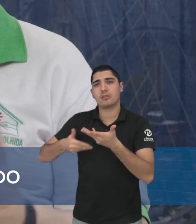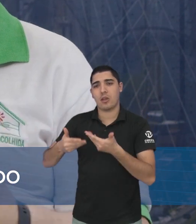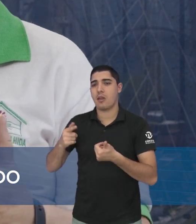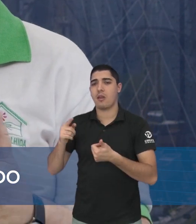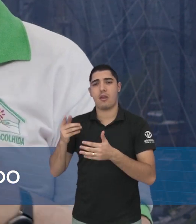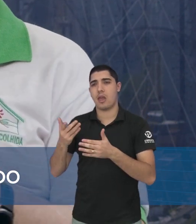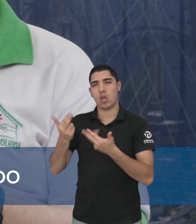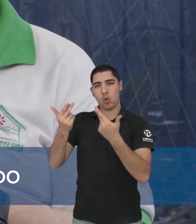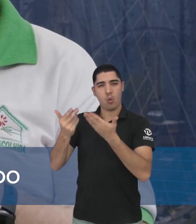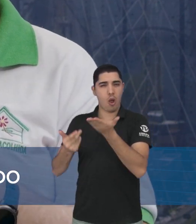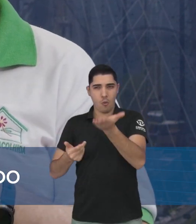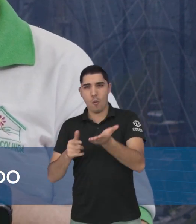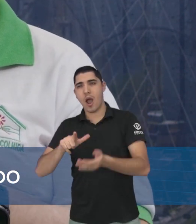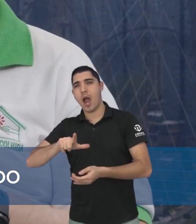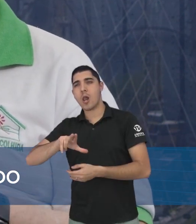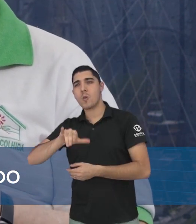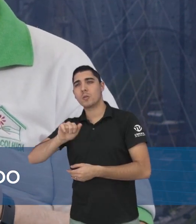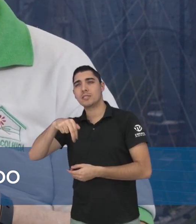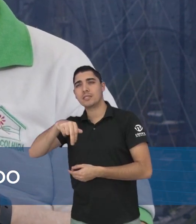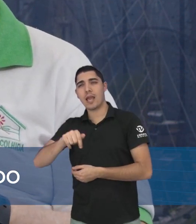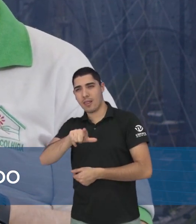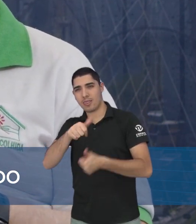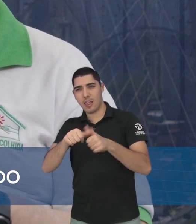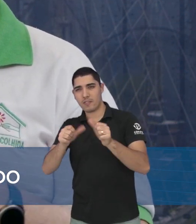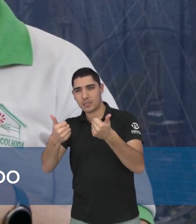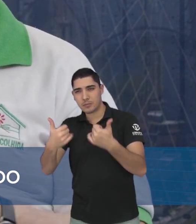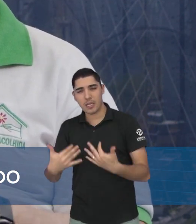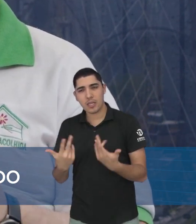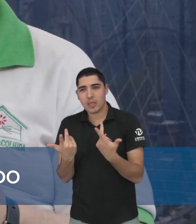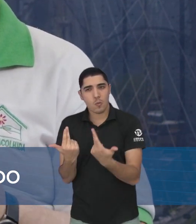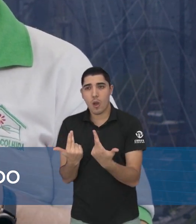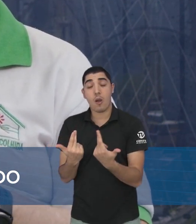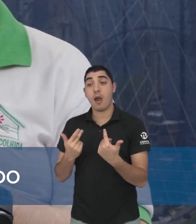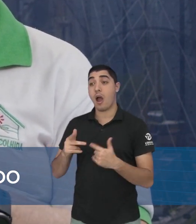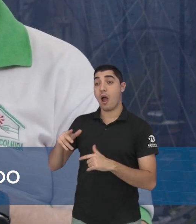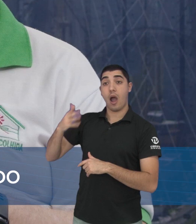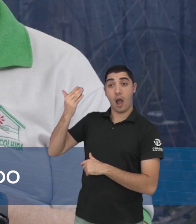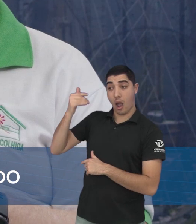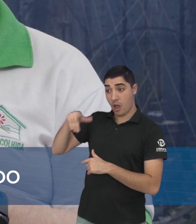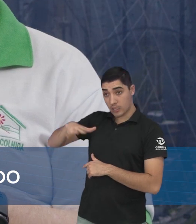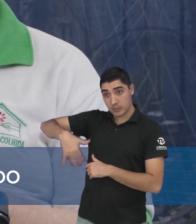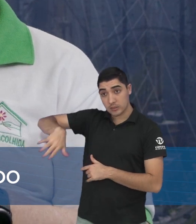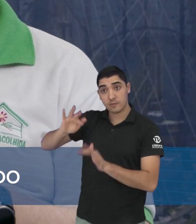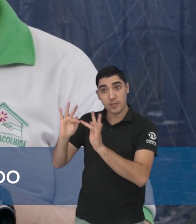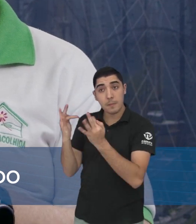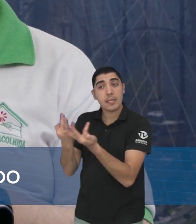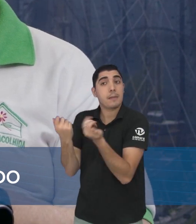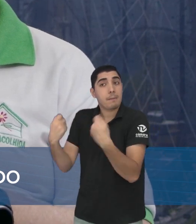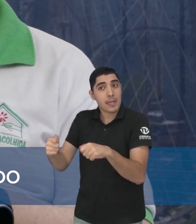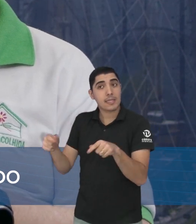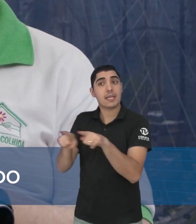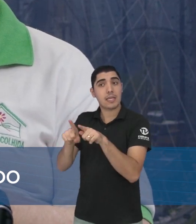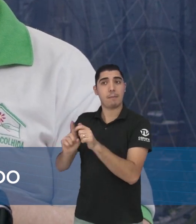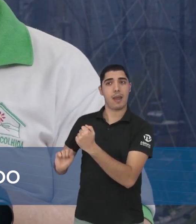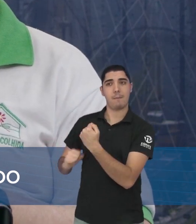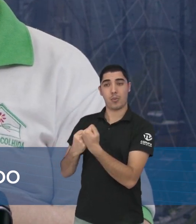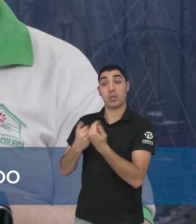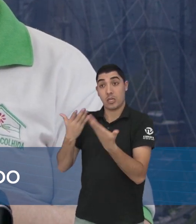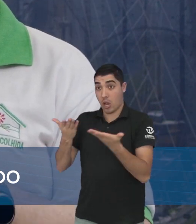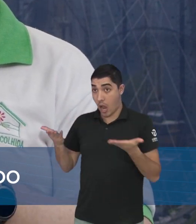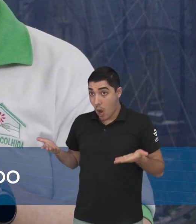áreas, como bem a Luciana colocou no bloco anterior, toda família precisava desse apoio. Então,